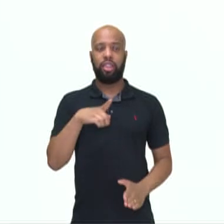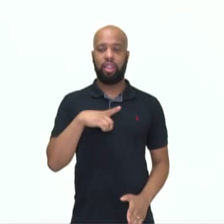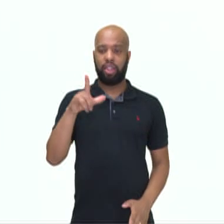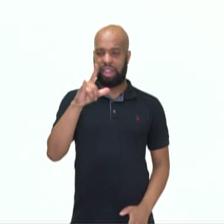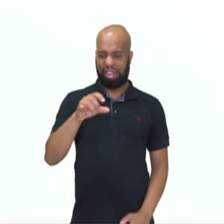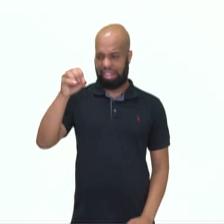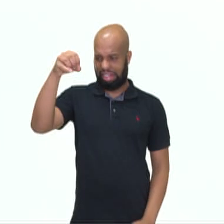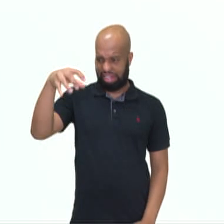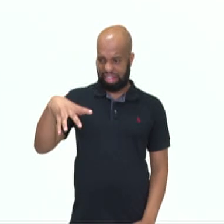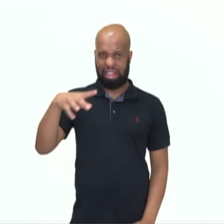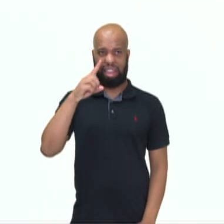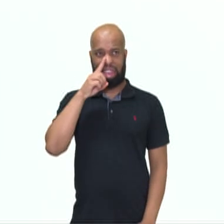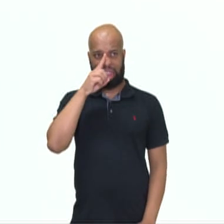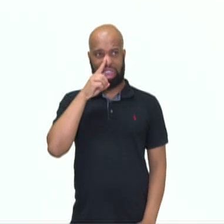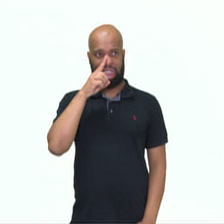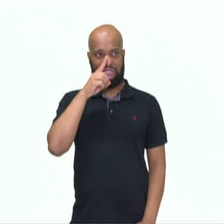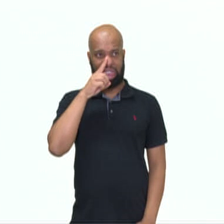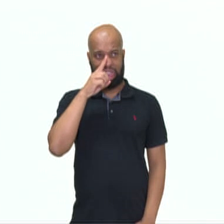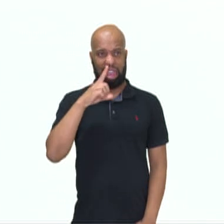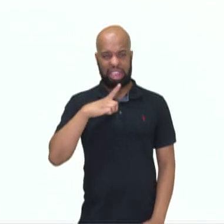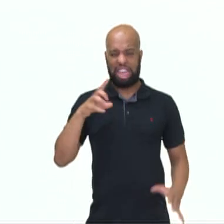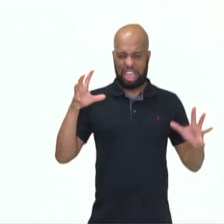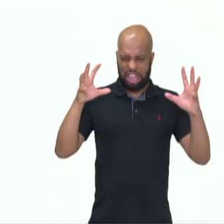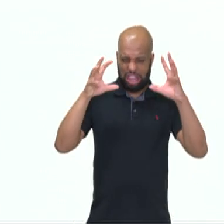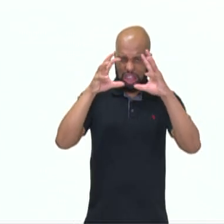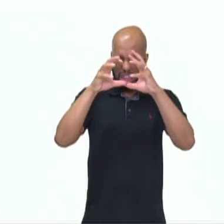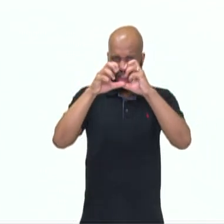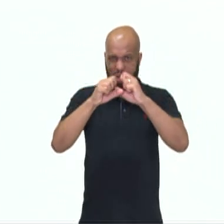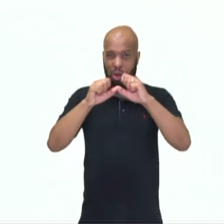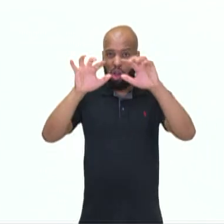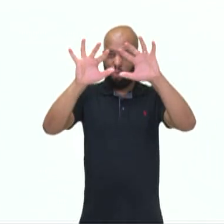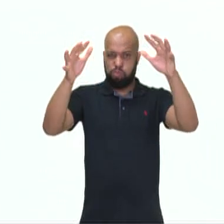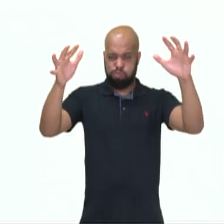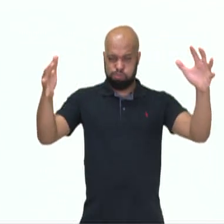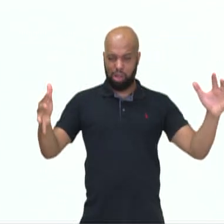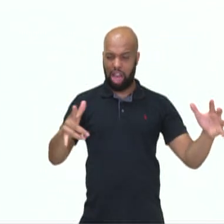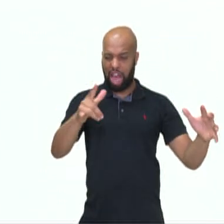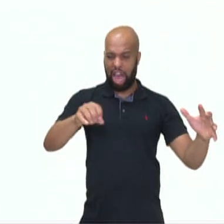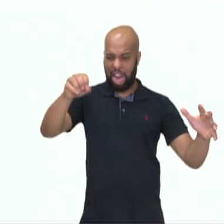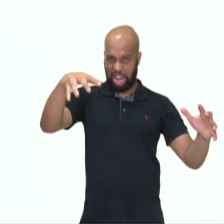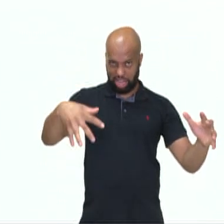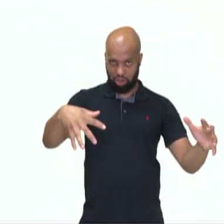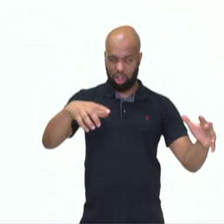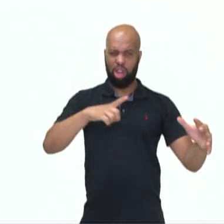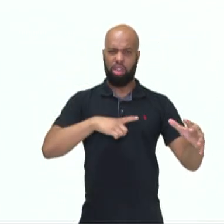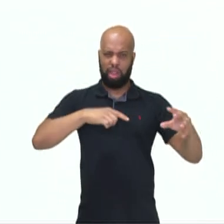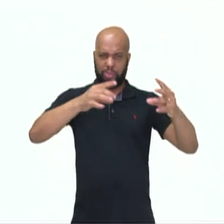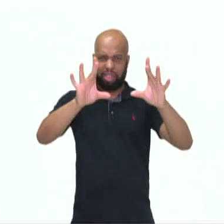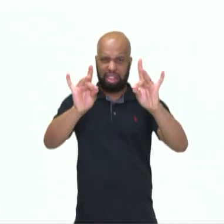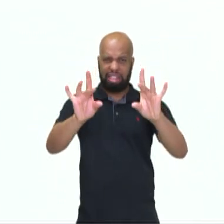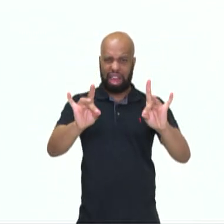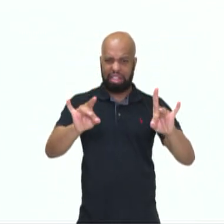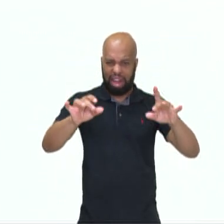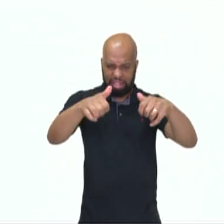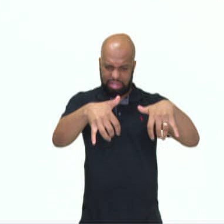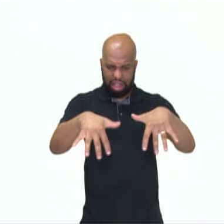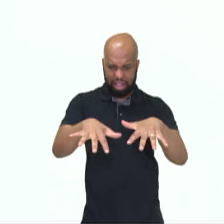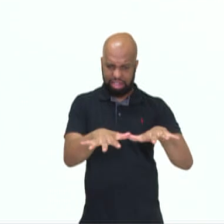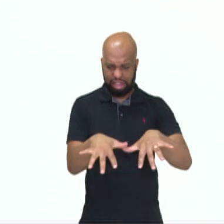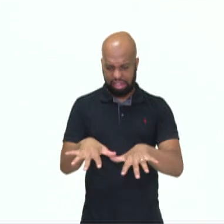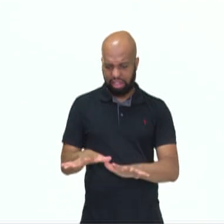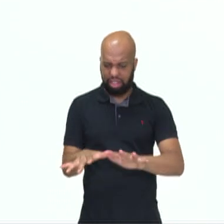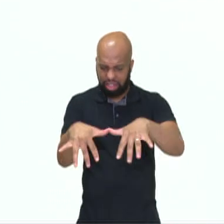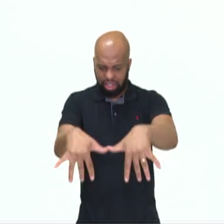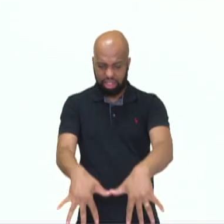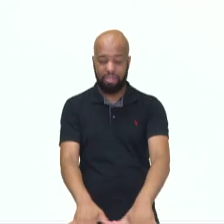lixo tóxico e escuro que escorre dos amontoados, que contamina o nível